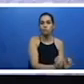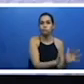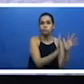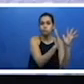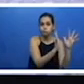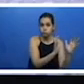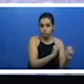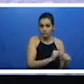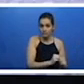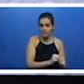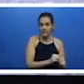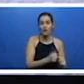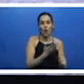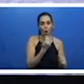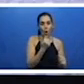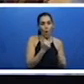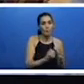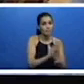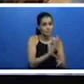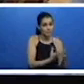são animais herbívoros.